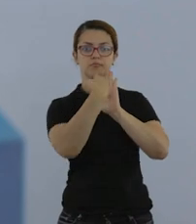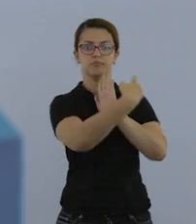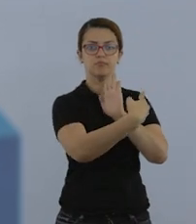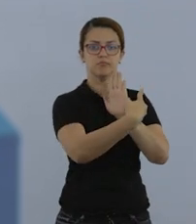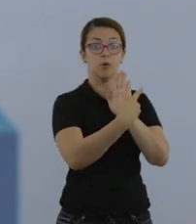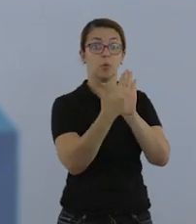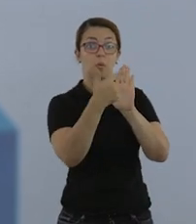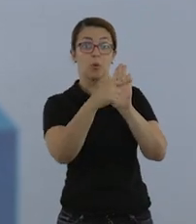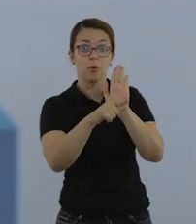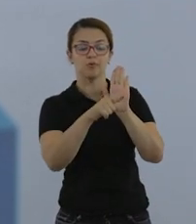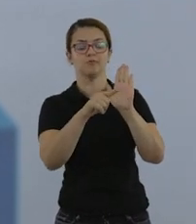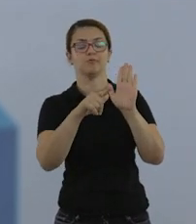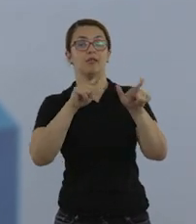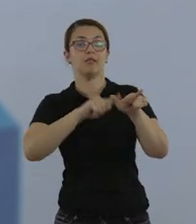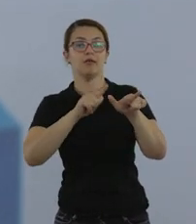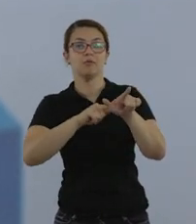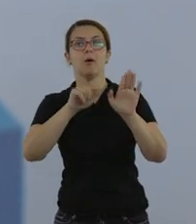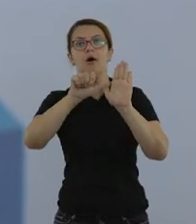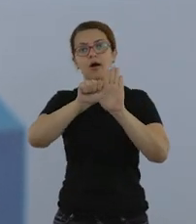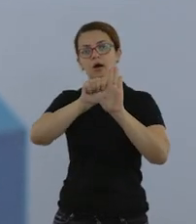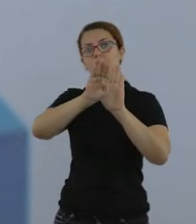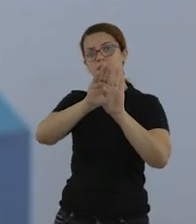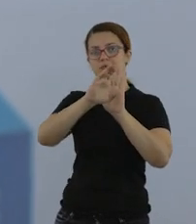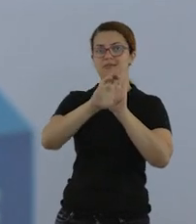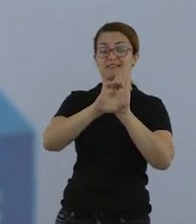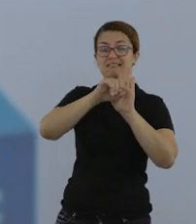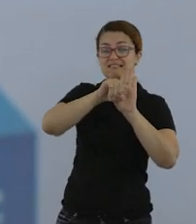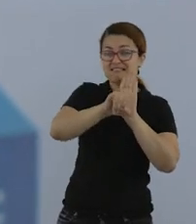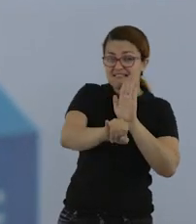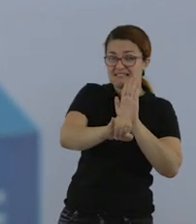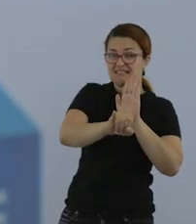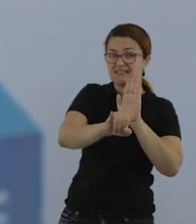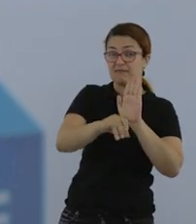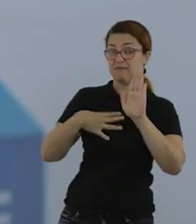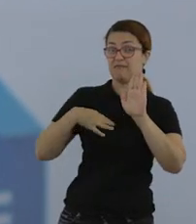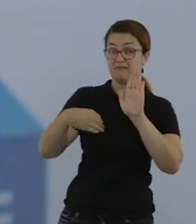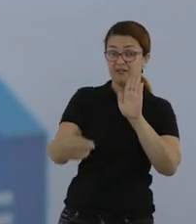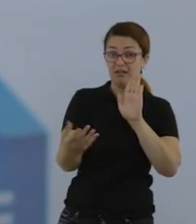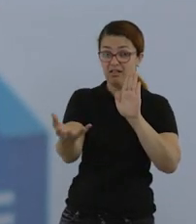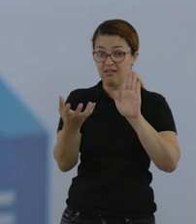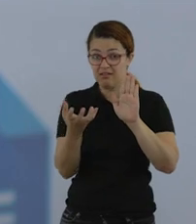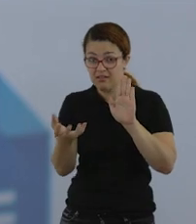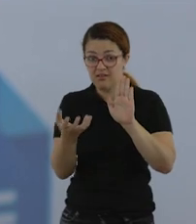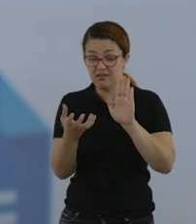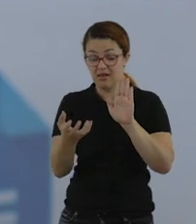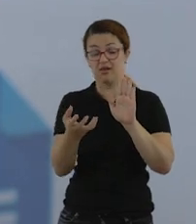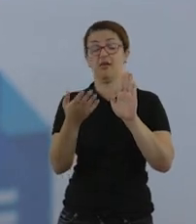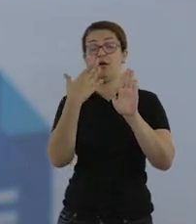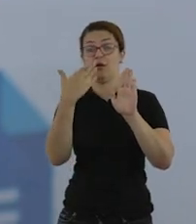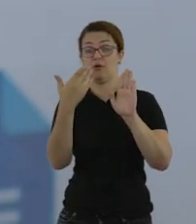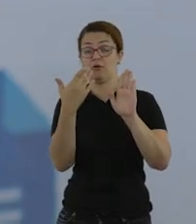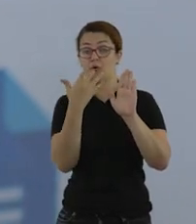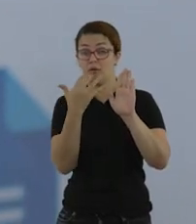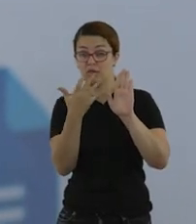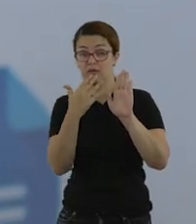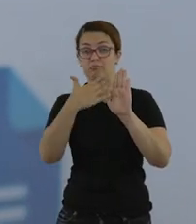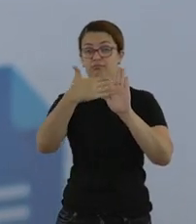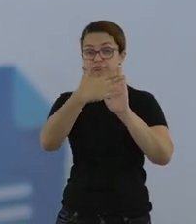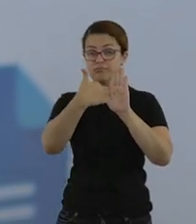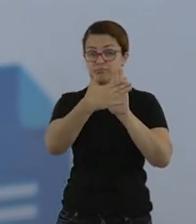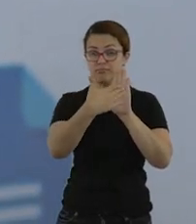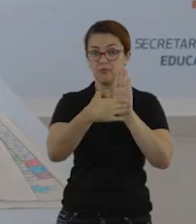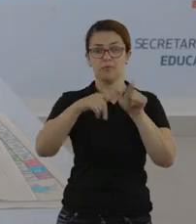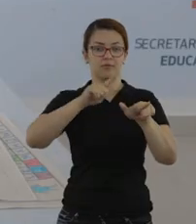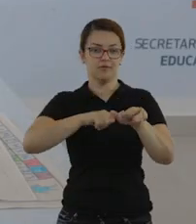coloquei letrinhas do alfabeto. Porque se é por acaso o seu filho querer pintar uma letrinha, você